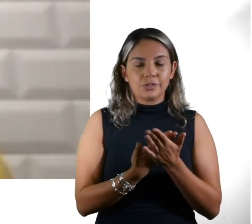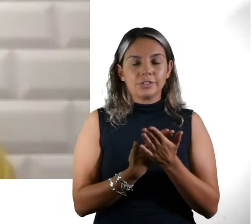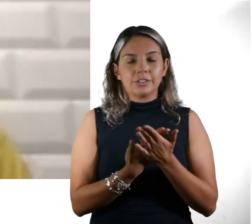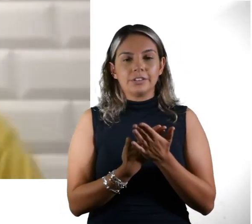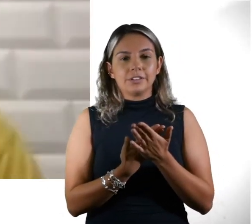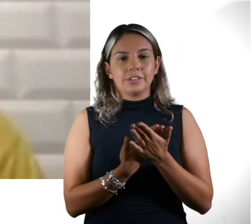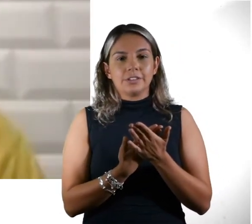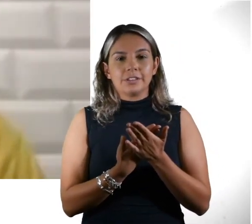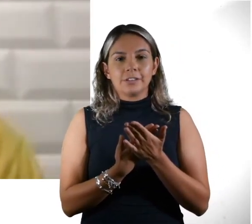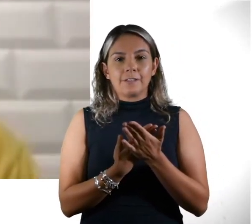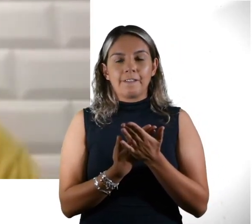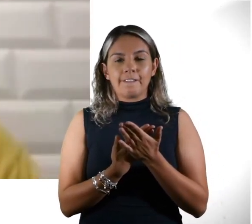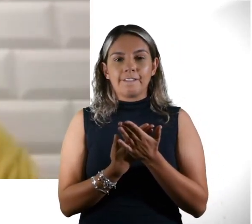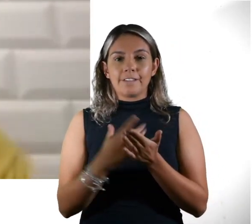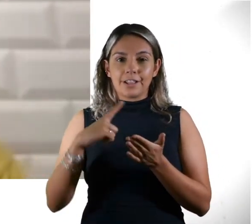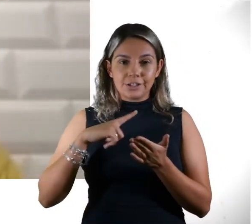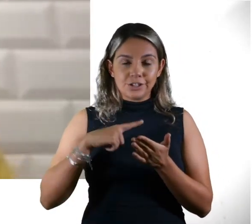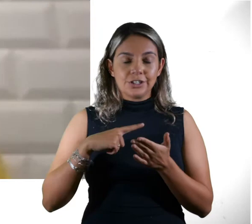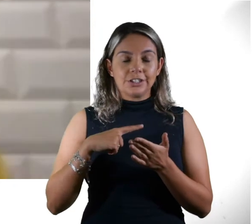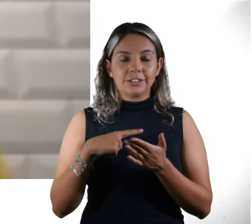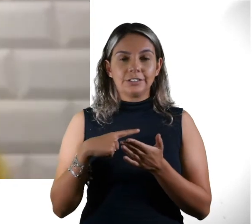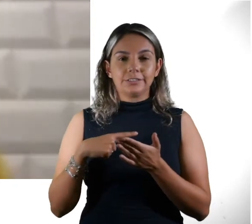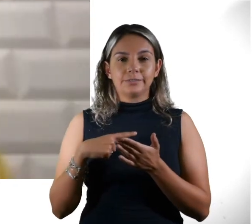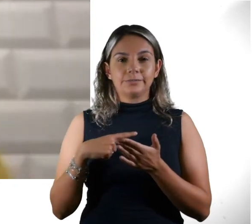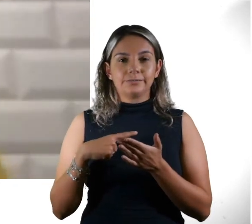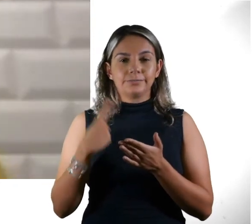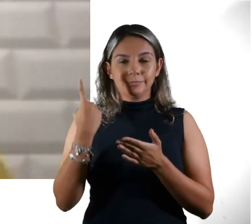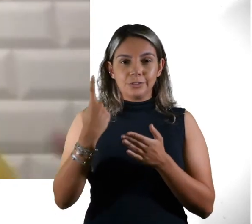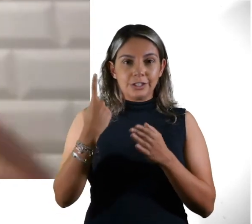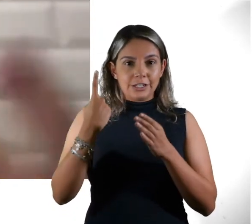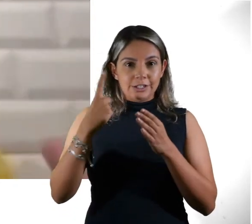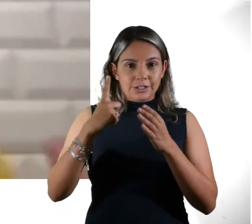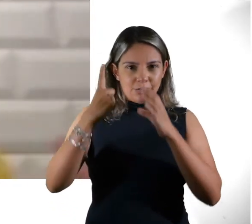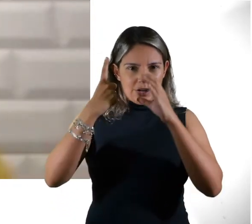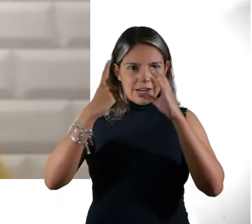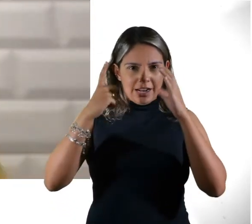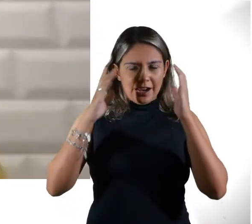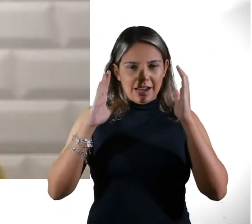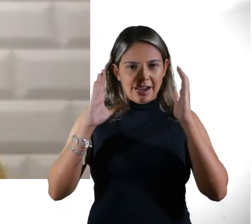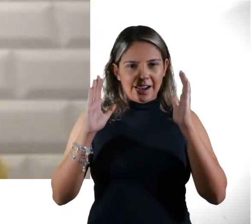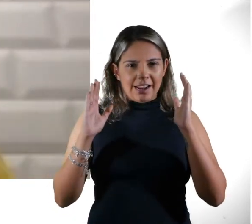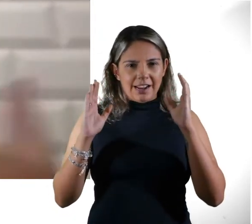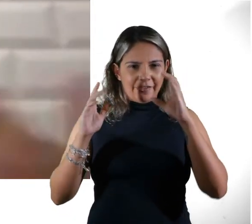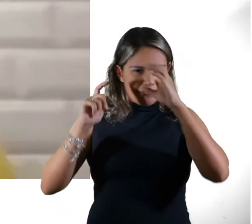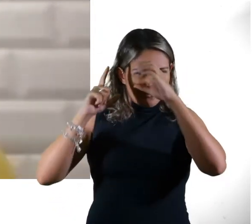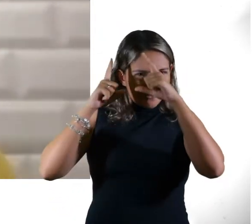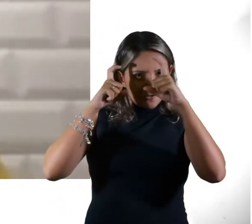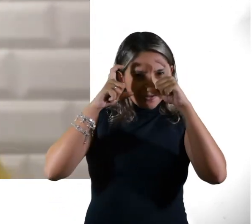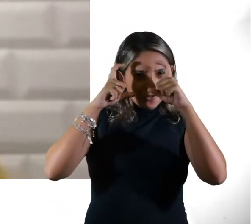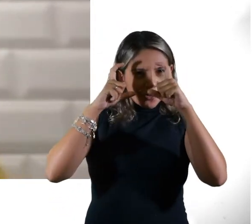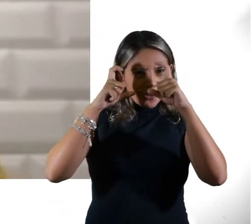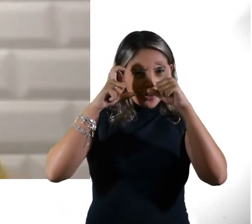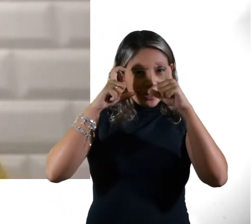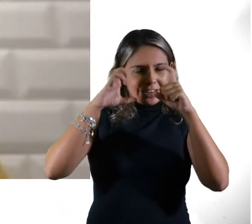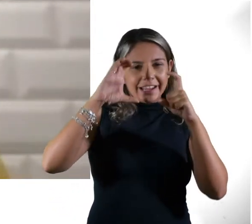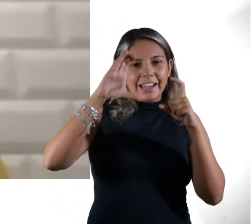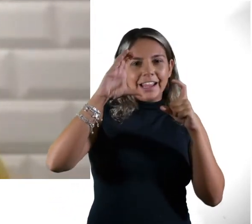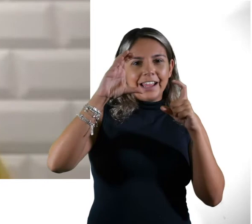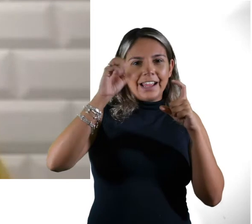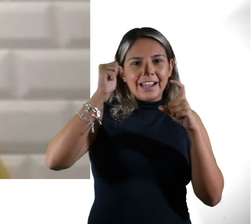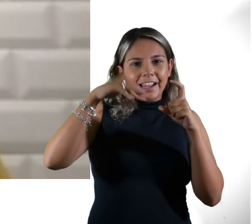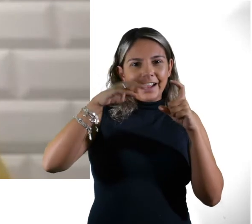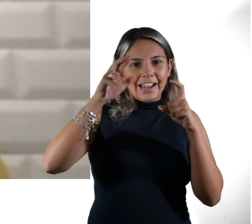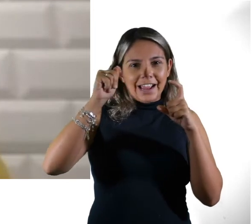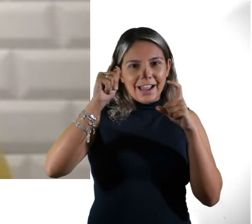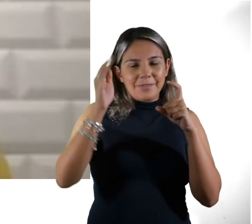mas na faculdade tínhamos uma câmara escura, tinha um grupo de fotografia. E eu acho que passei mais tempo na câmara escura